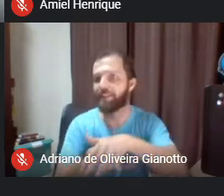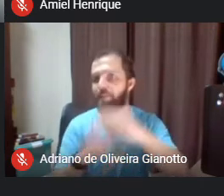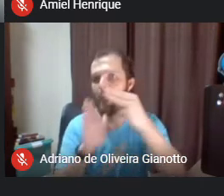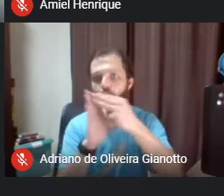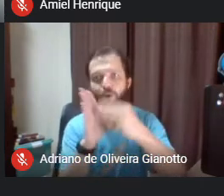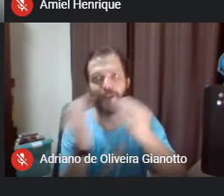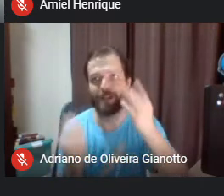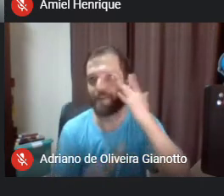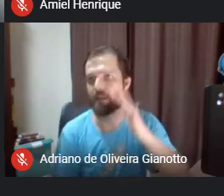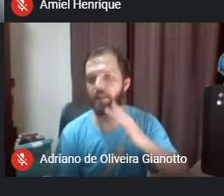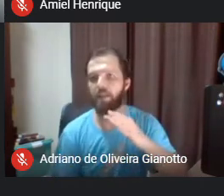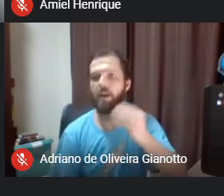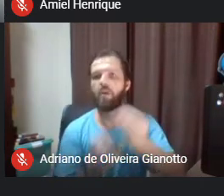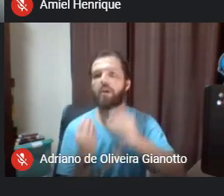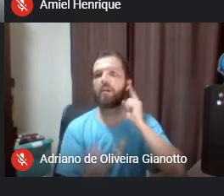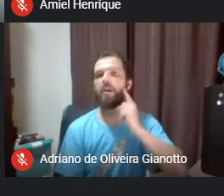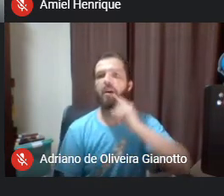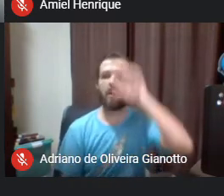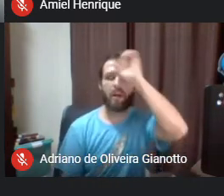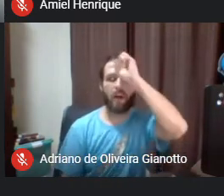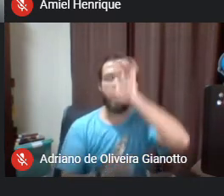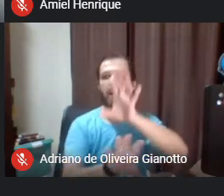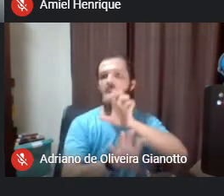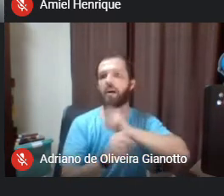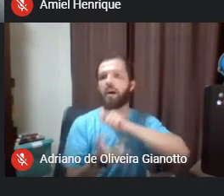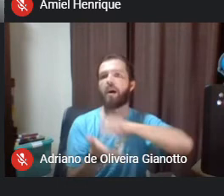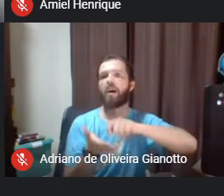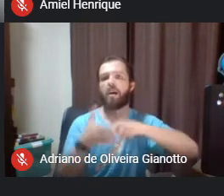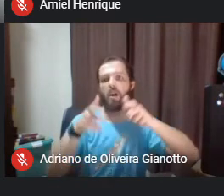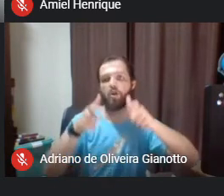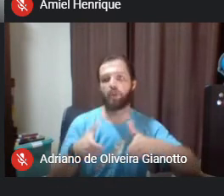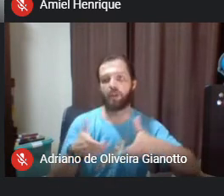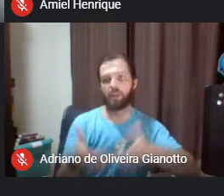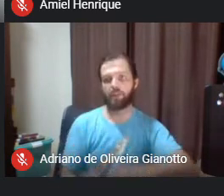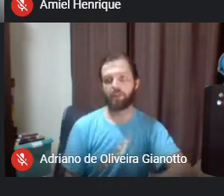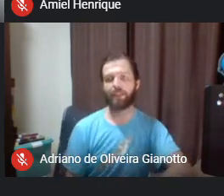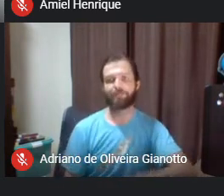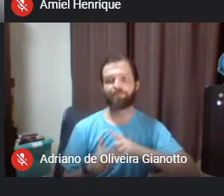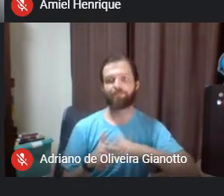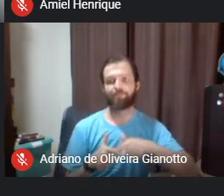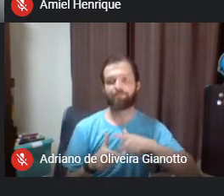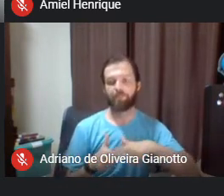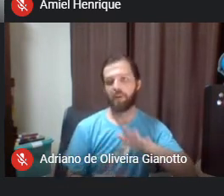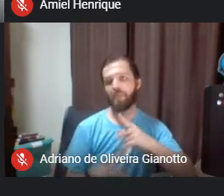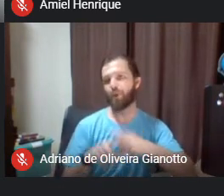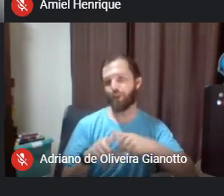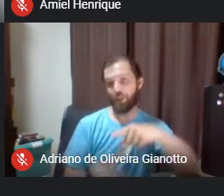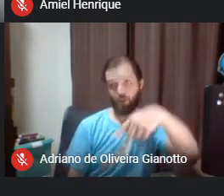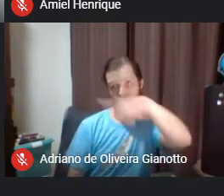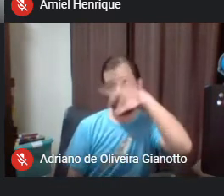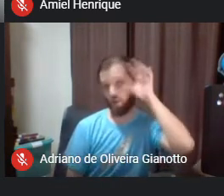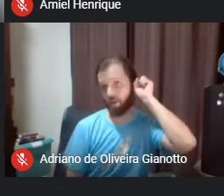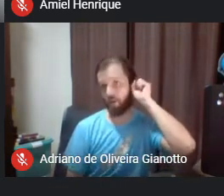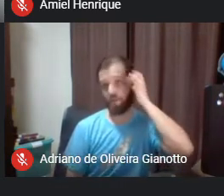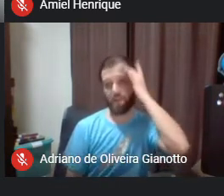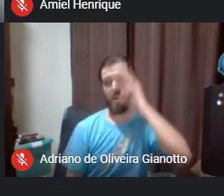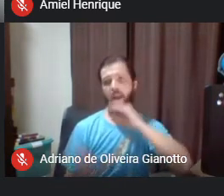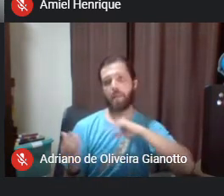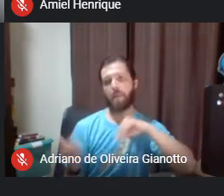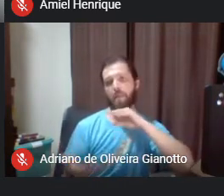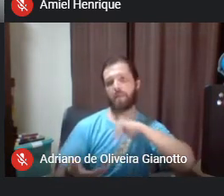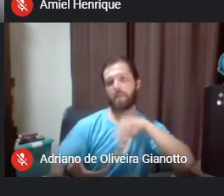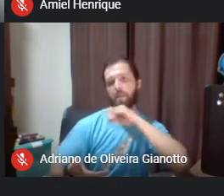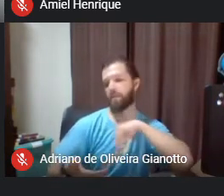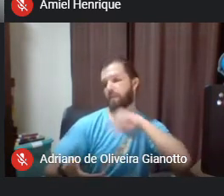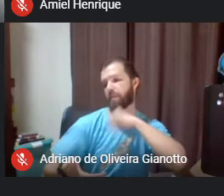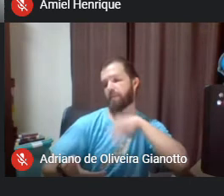sinais. Né? A metodologia inclusiva também não é perfeita. Aonde o surdo vai aprender a língua portuguesa?